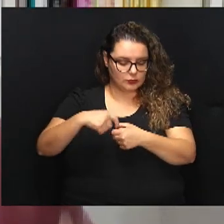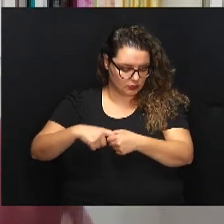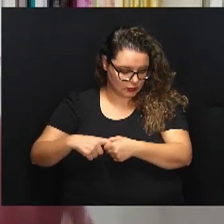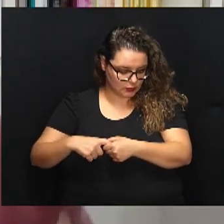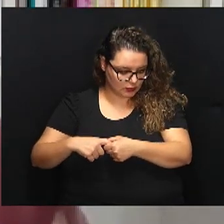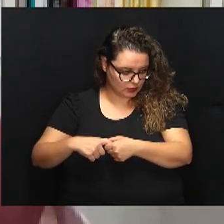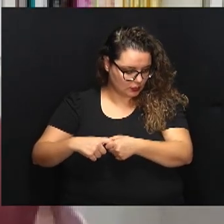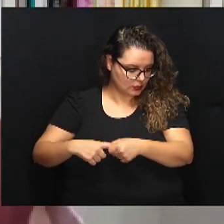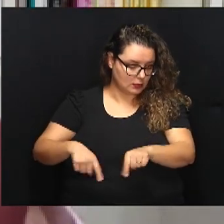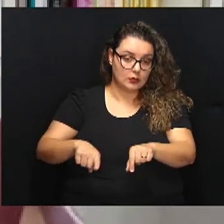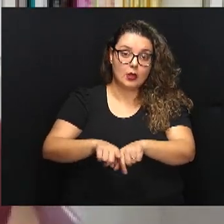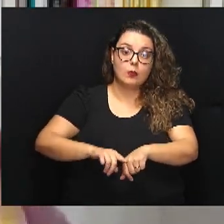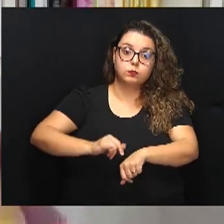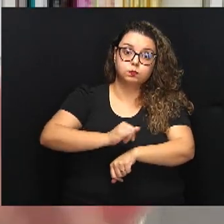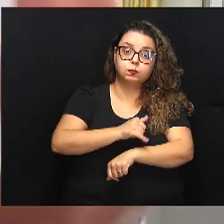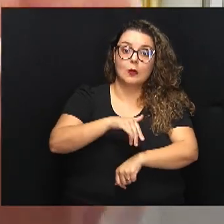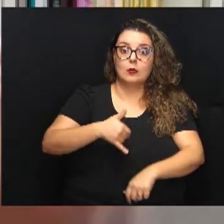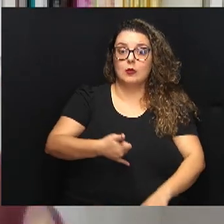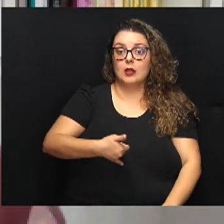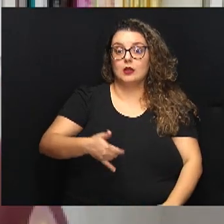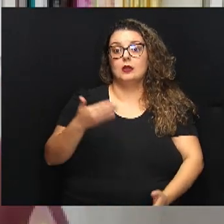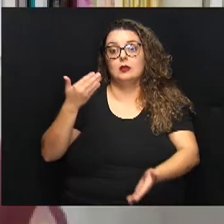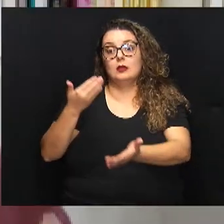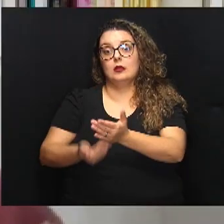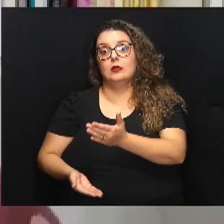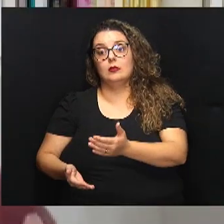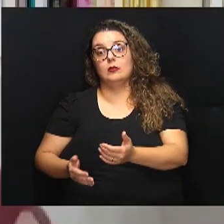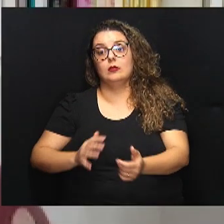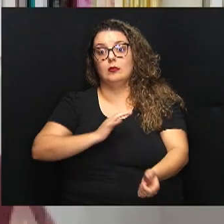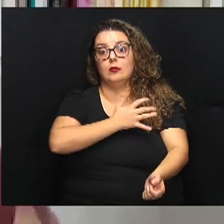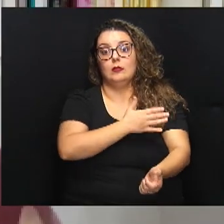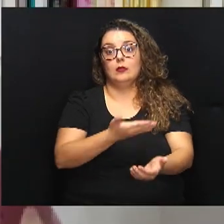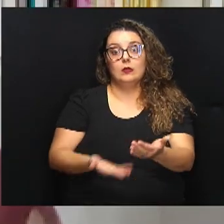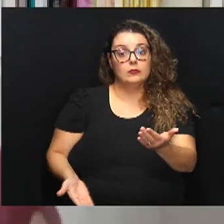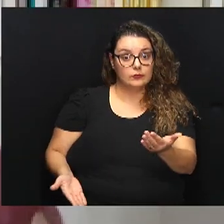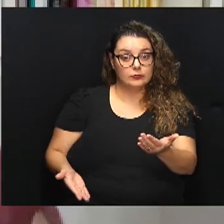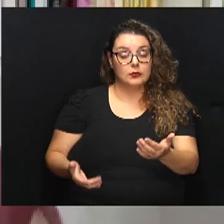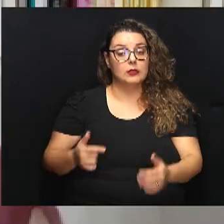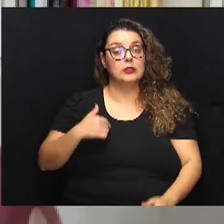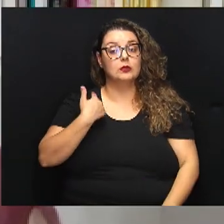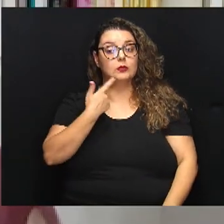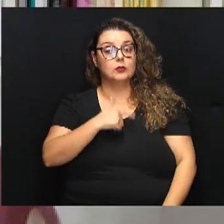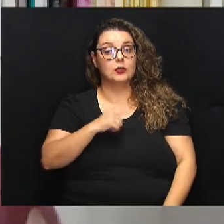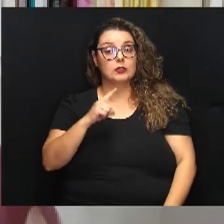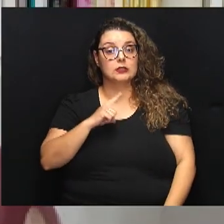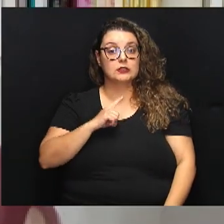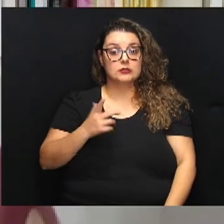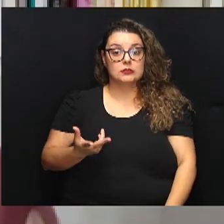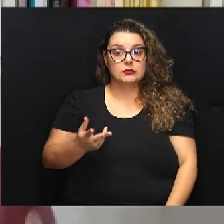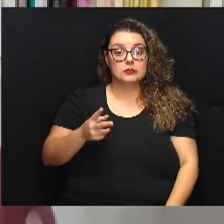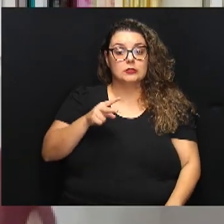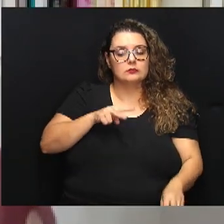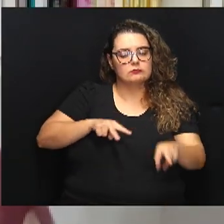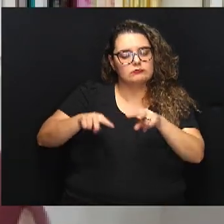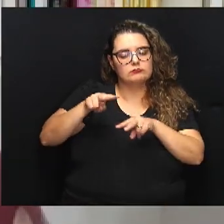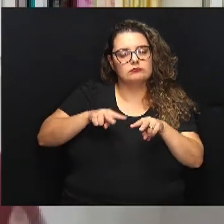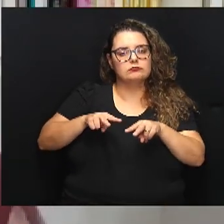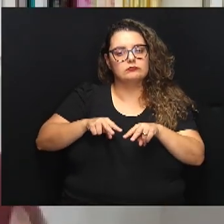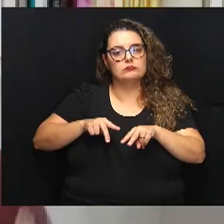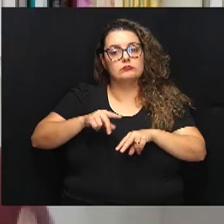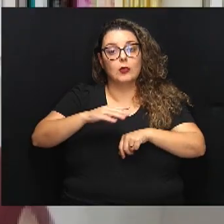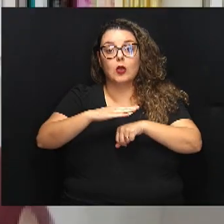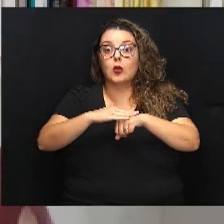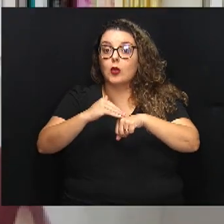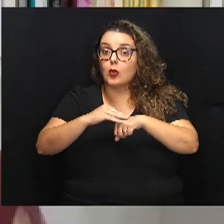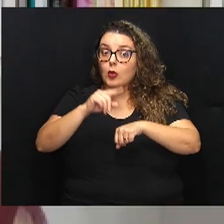engordar com mais gordura e perdeu bastante músculo. A gente tem que olhar isso com muito